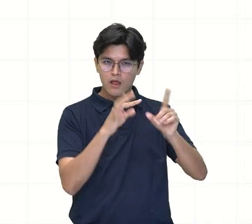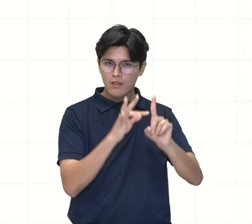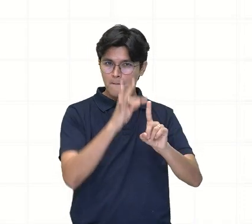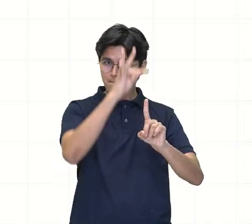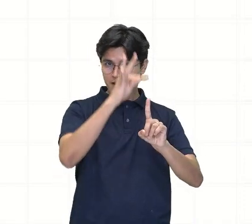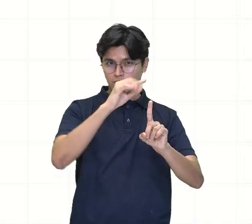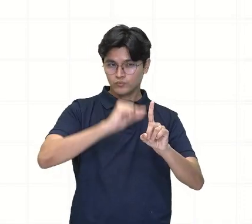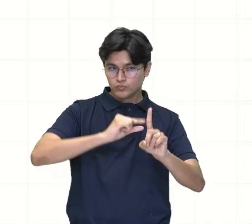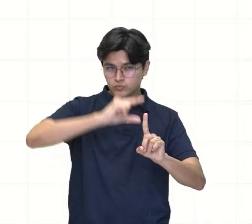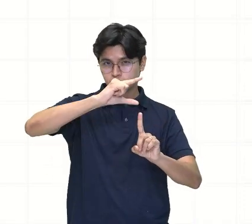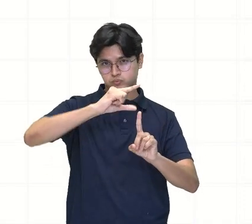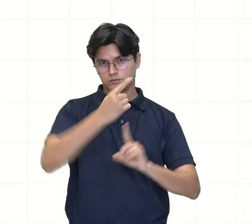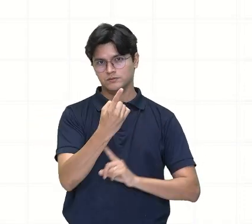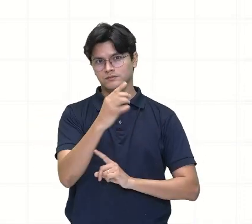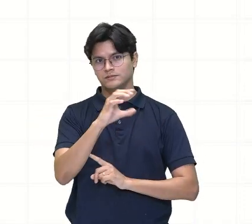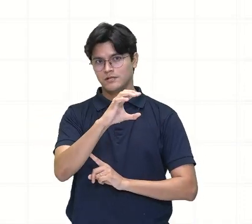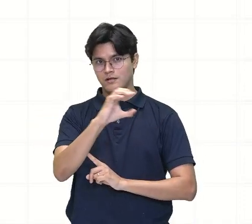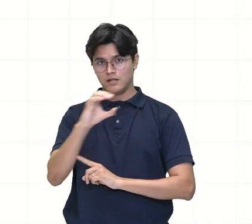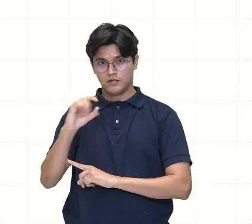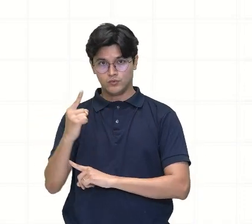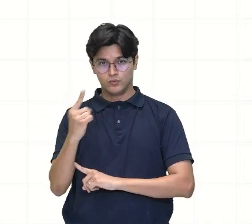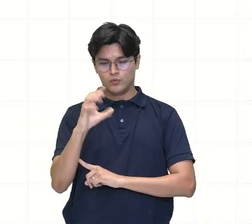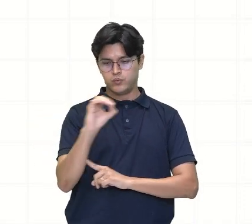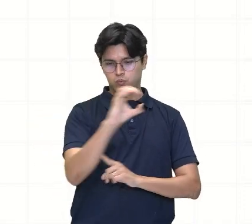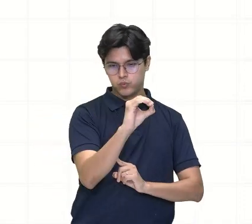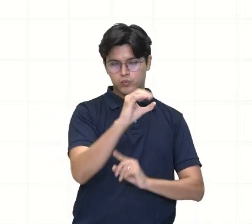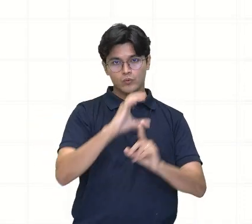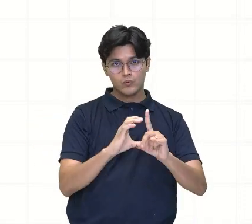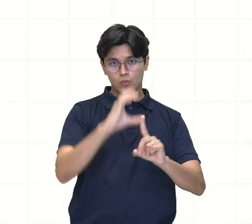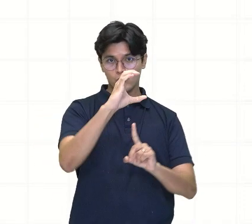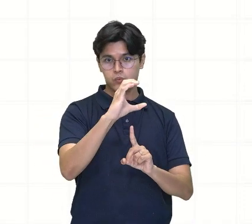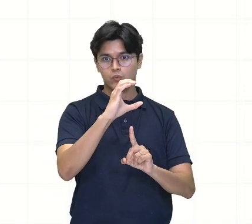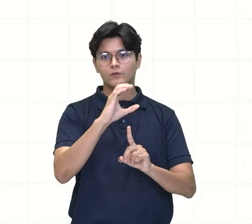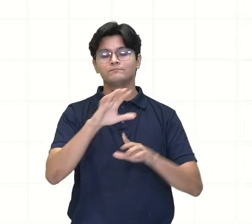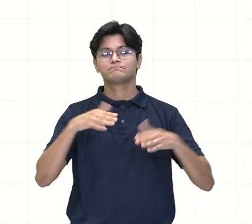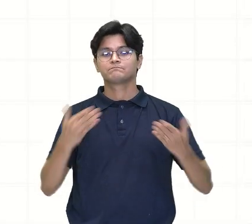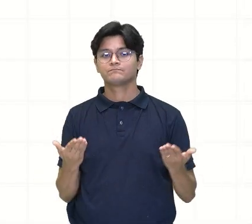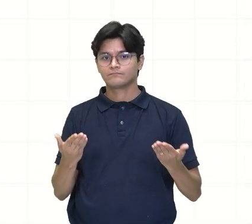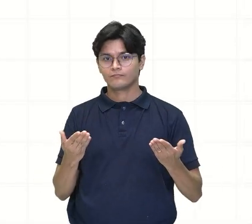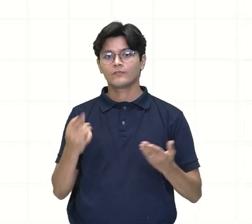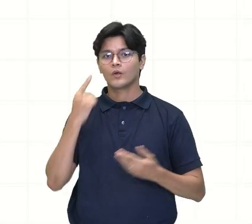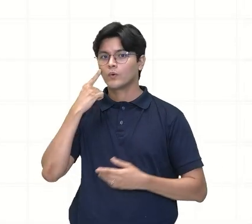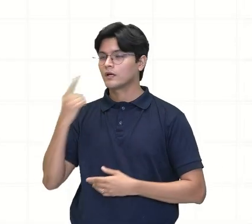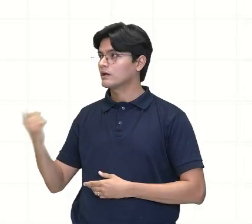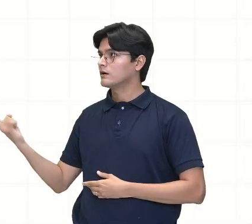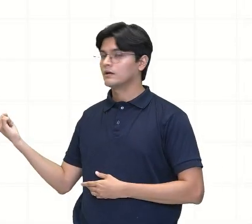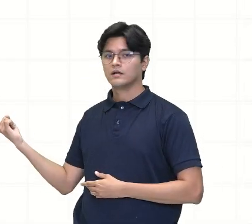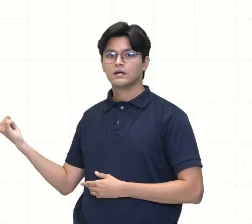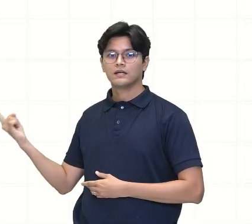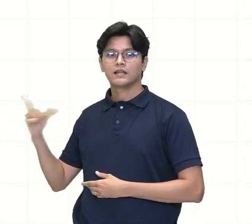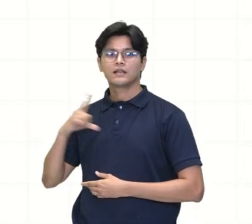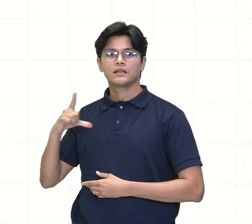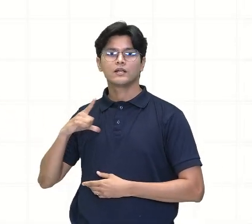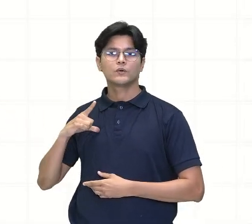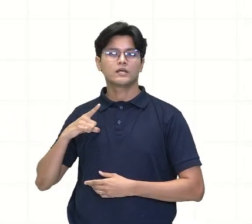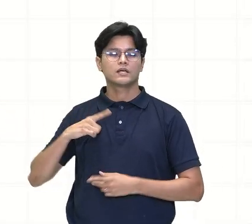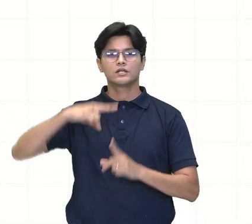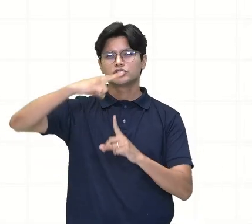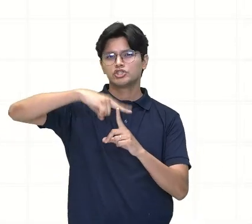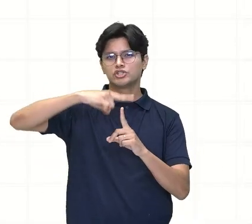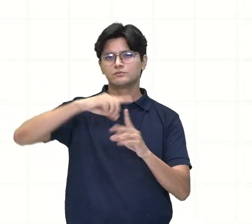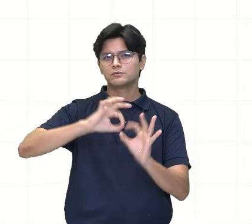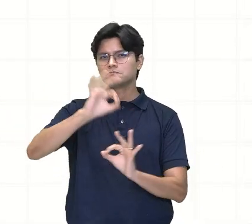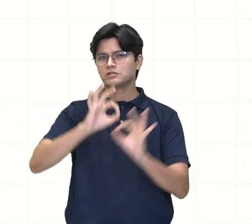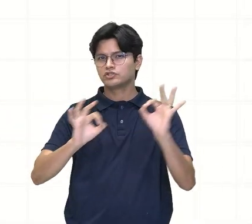dois termômetros a gente está observando a grandeza grau Celsius, que é a que a gente usa, que é a que a gente conhece, e